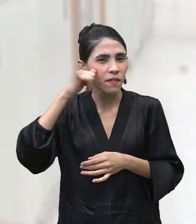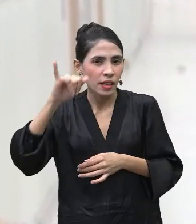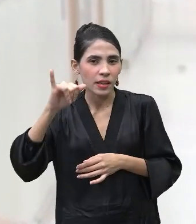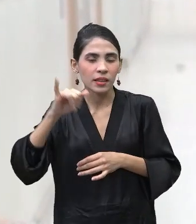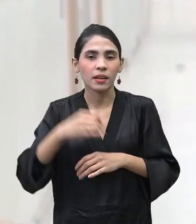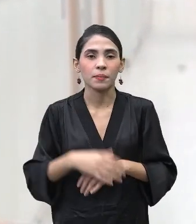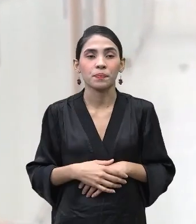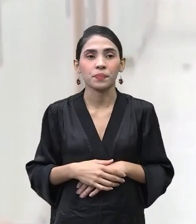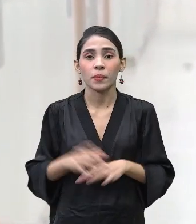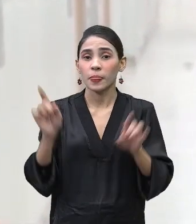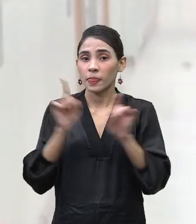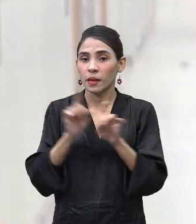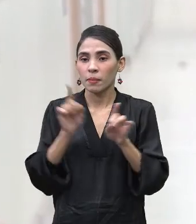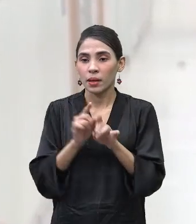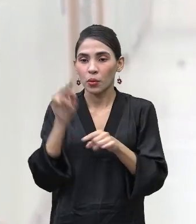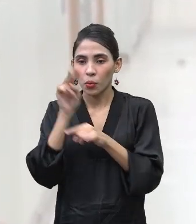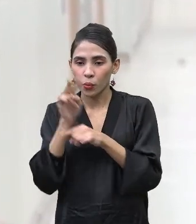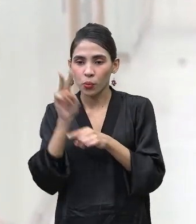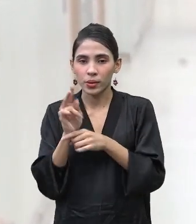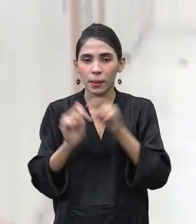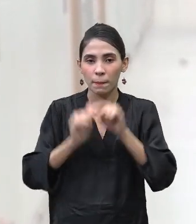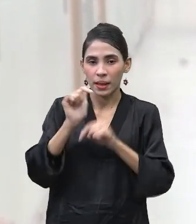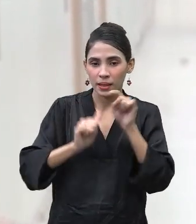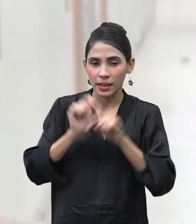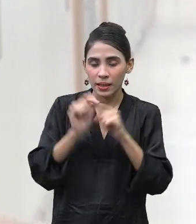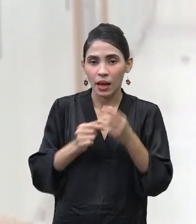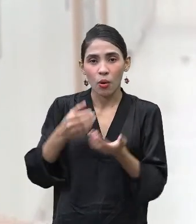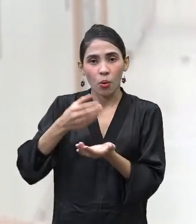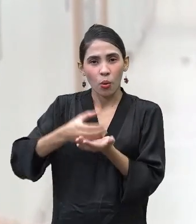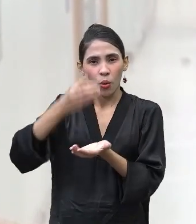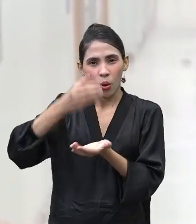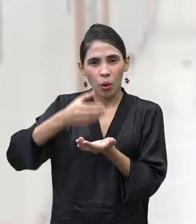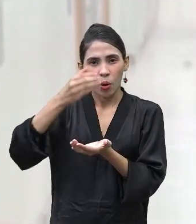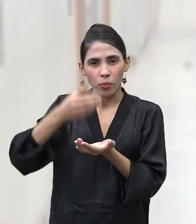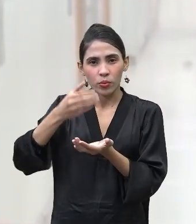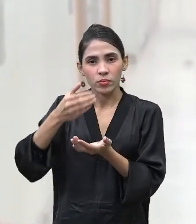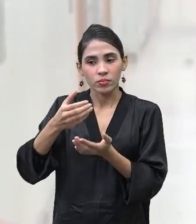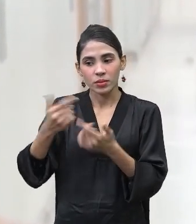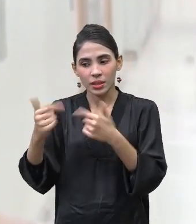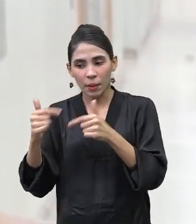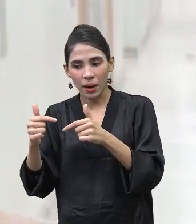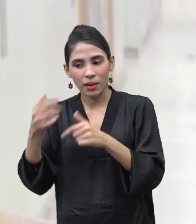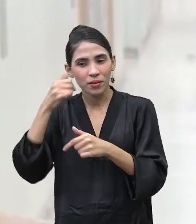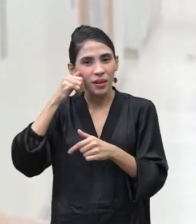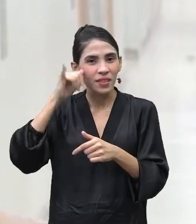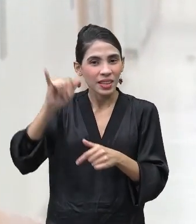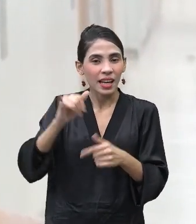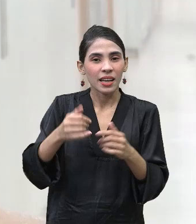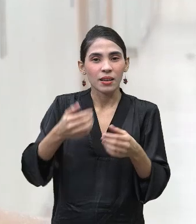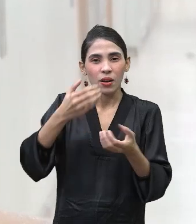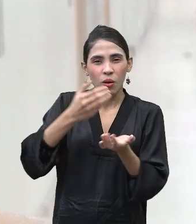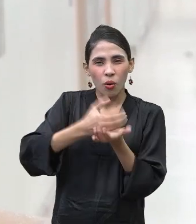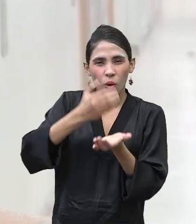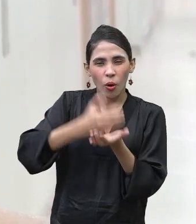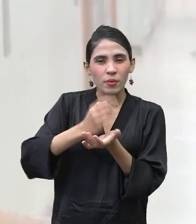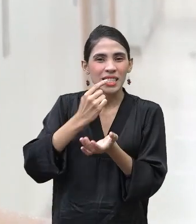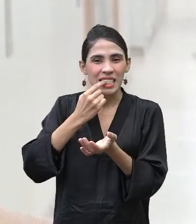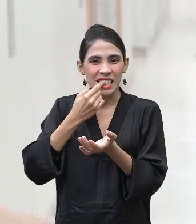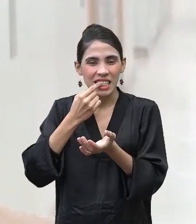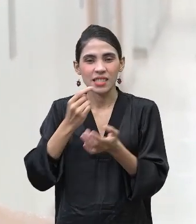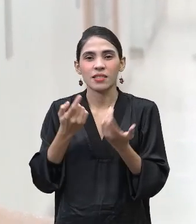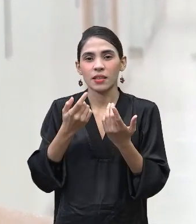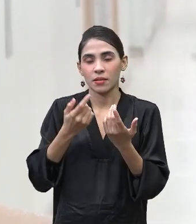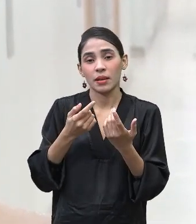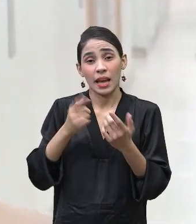gente recicla, quando traz o copinho, a garrafinha de água para o trabalho, para evitar estar consumindo copo descartável, eu acho que